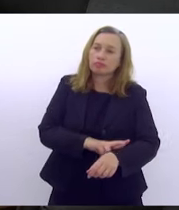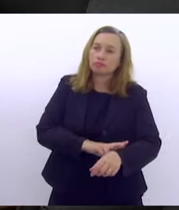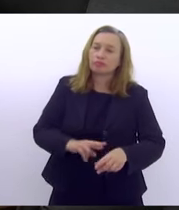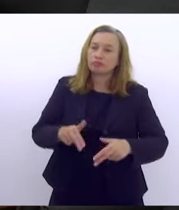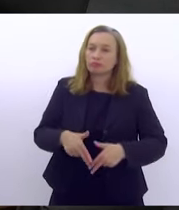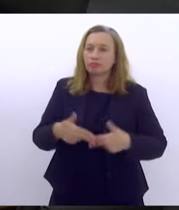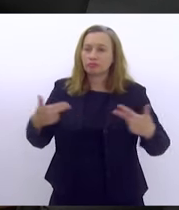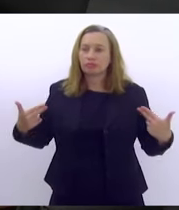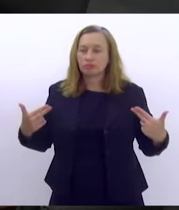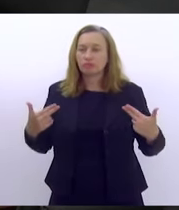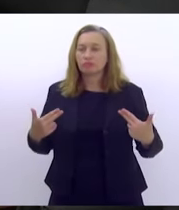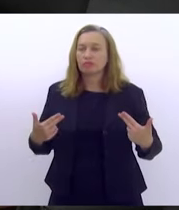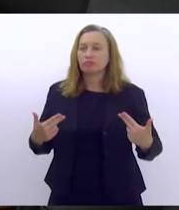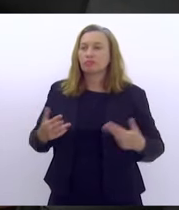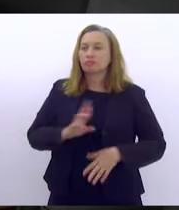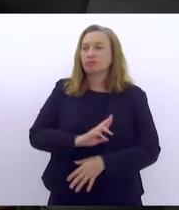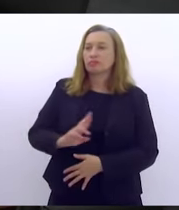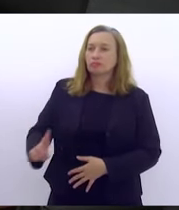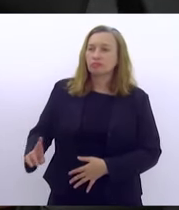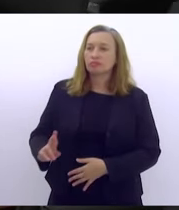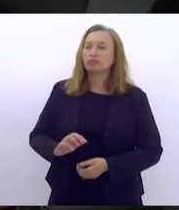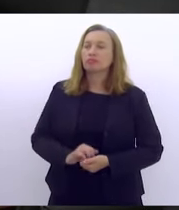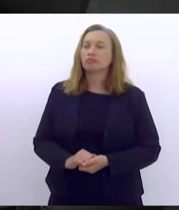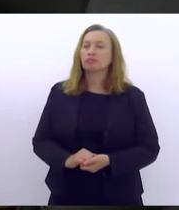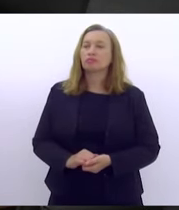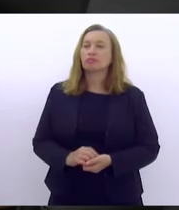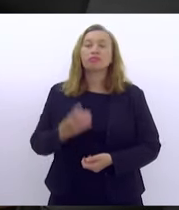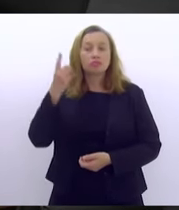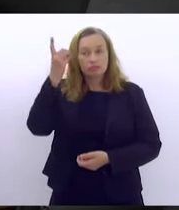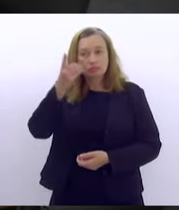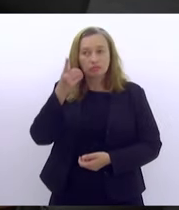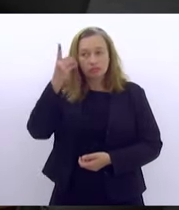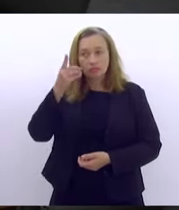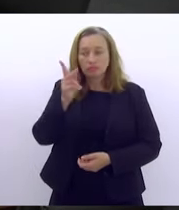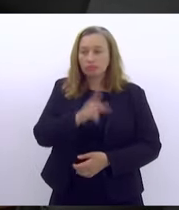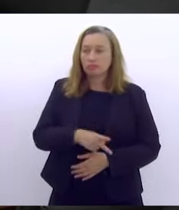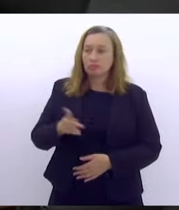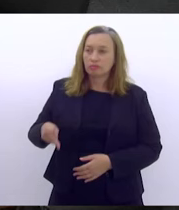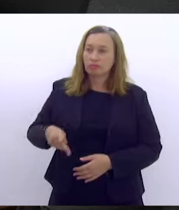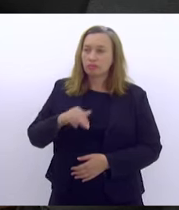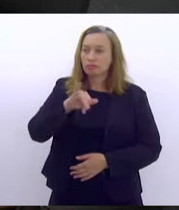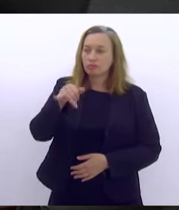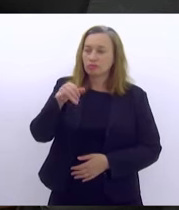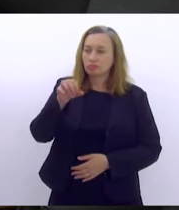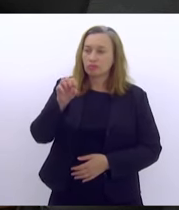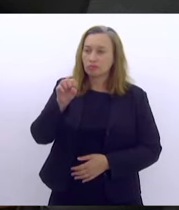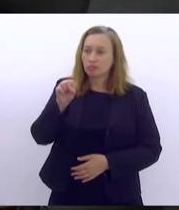Etnia, Religião, Procedência Nacional, deputado professor Josemar.